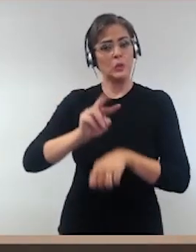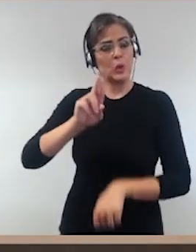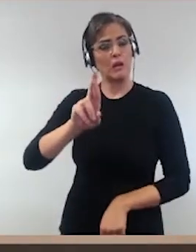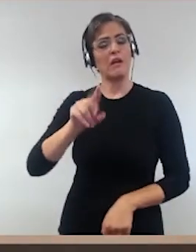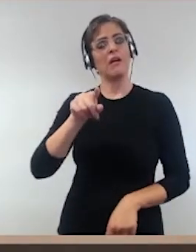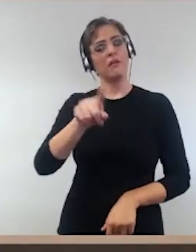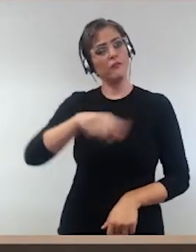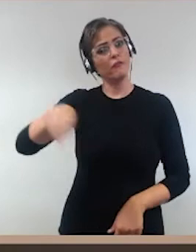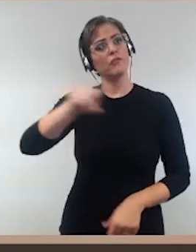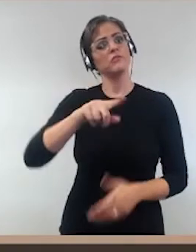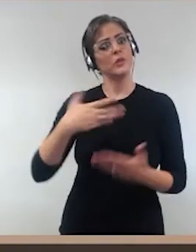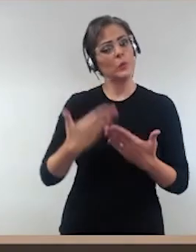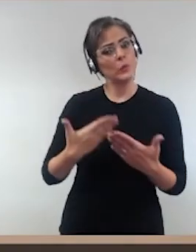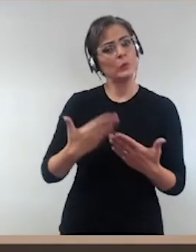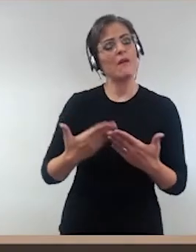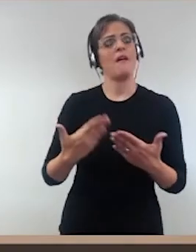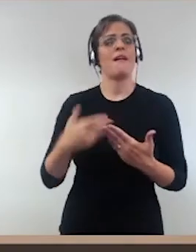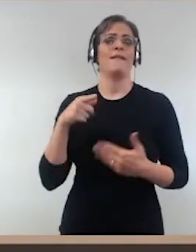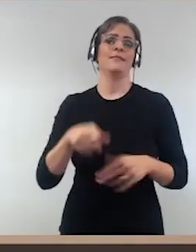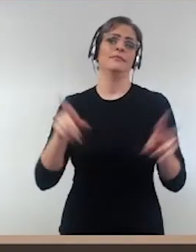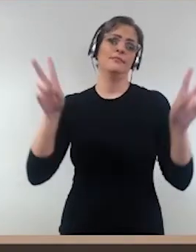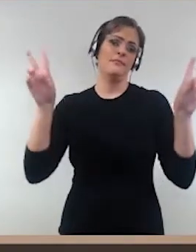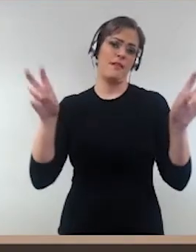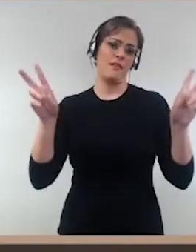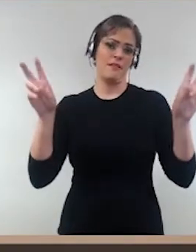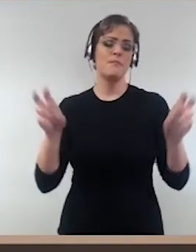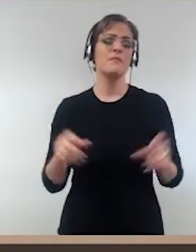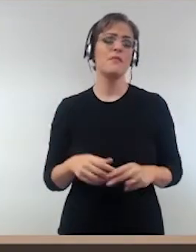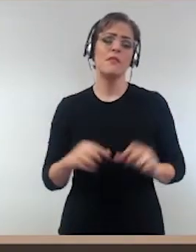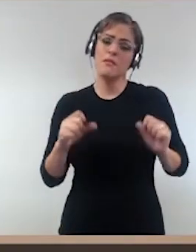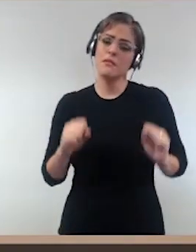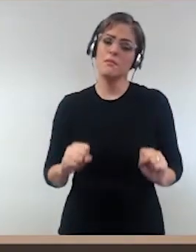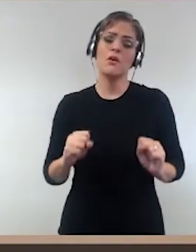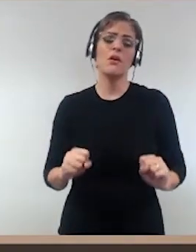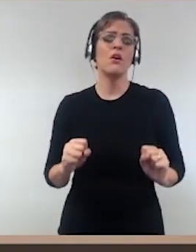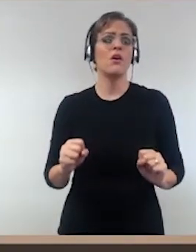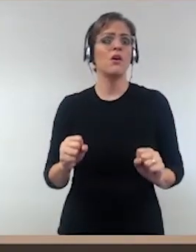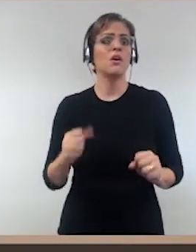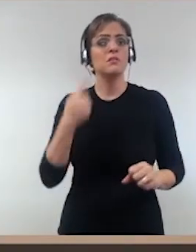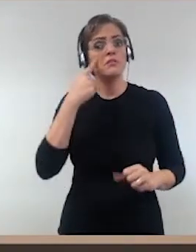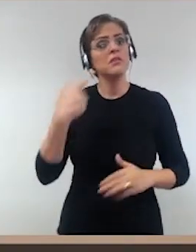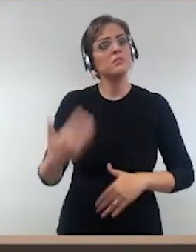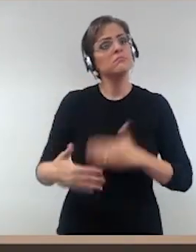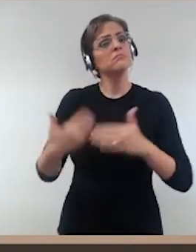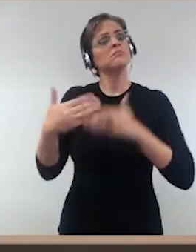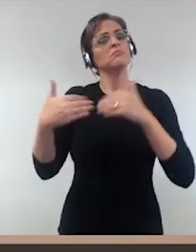se debruçarem sobre esse tema. Eu acho que a gente tem que desenvolver melhor esse direito fundamental,